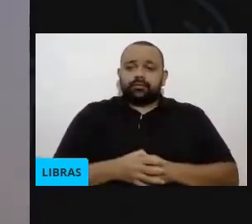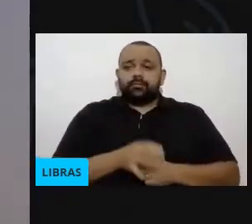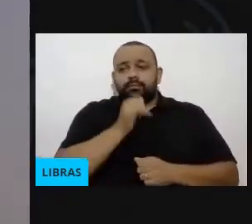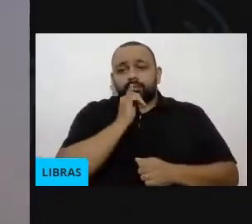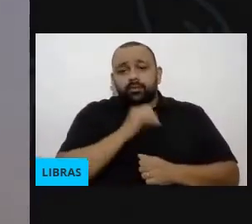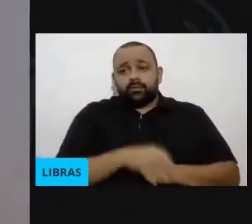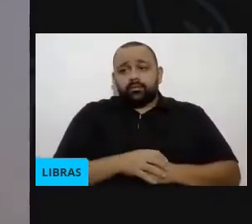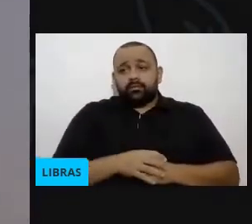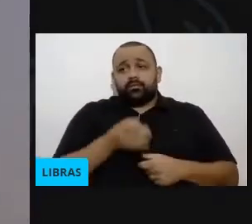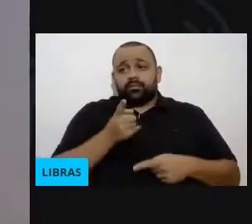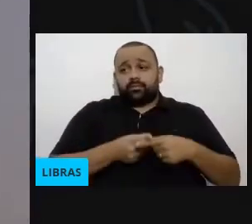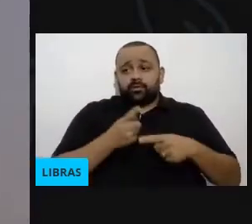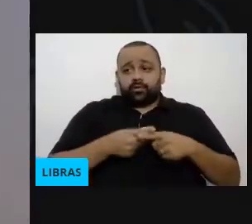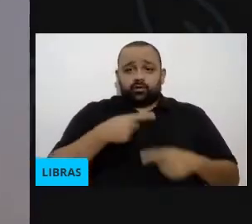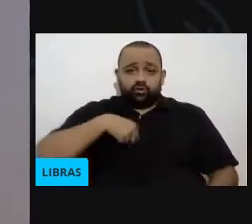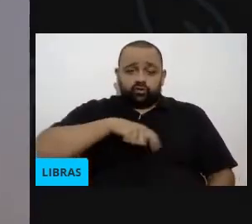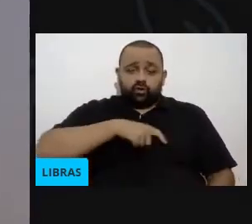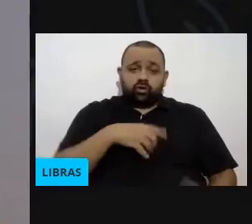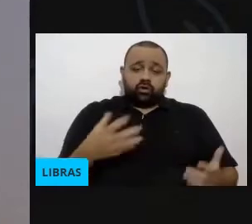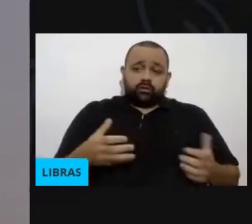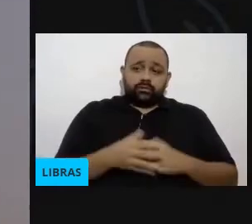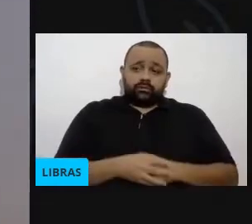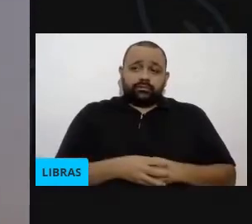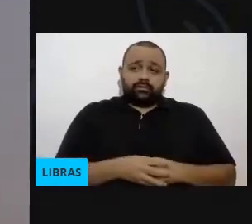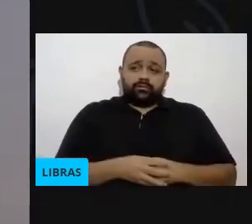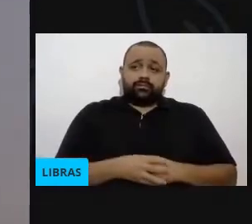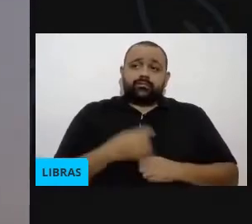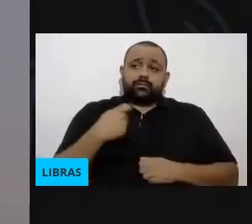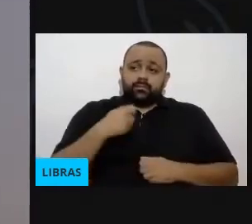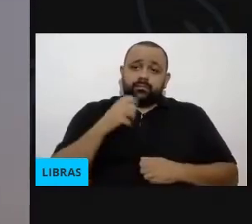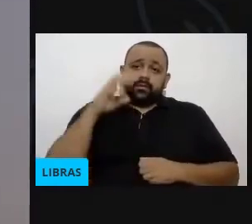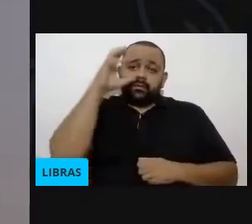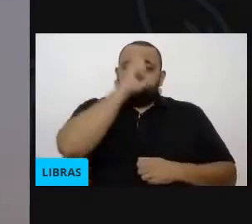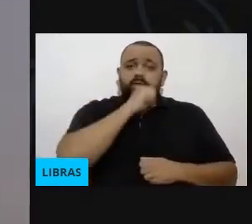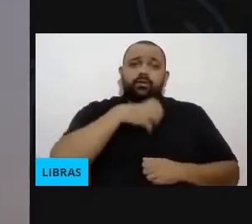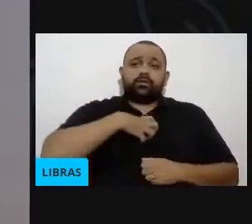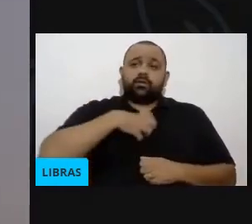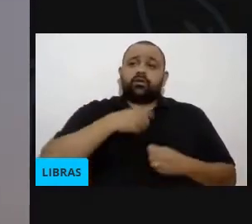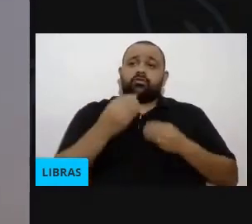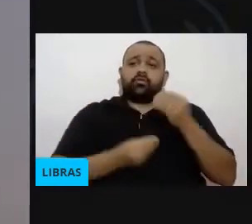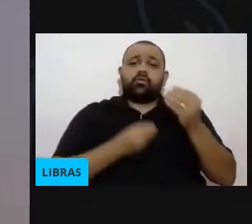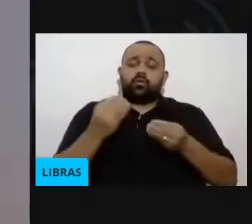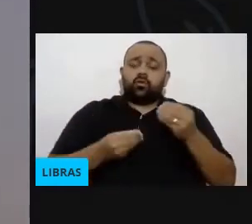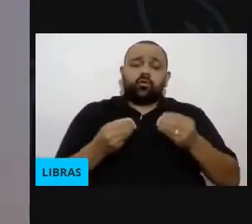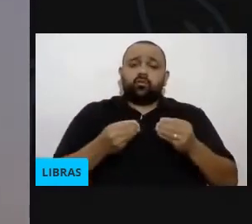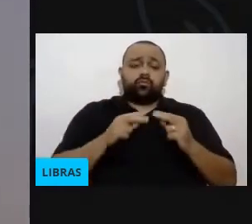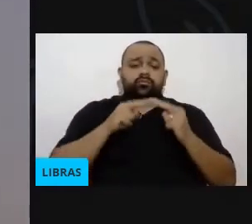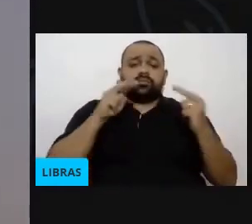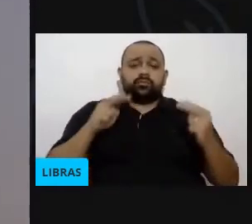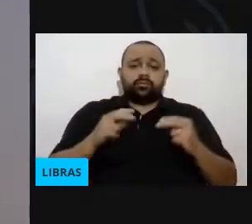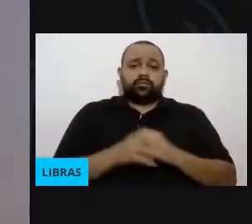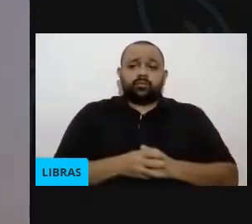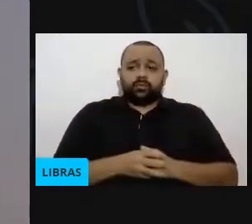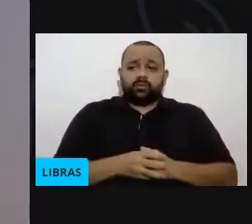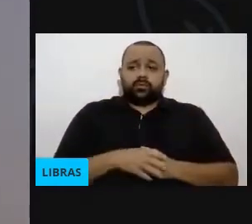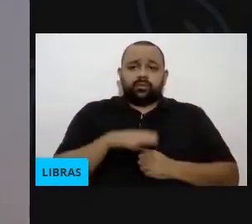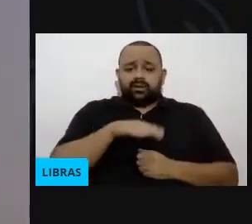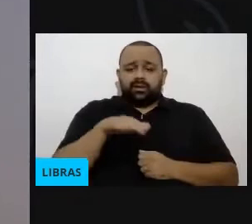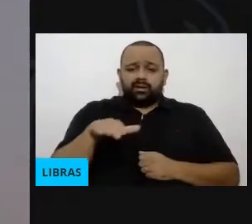Porque a gente teve que aprender a lidar com forma remota. A criança não teve o menor interesse